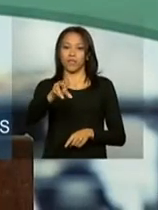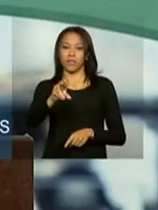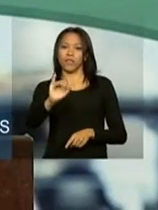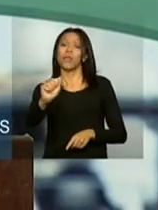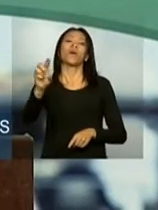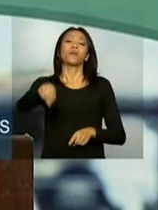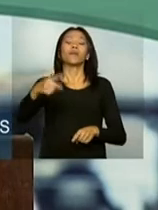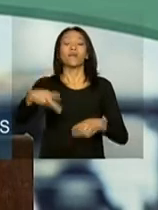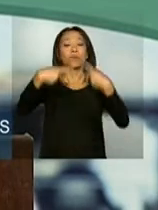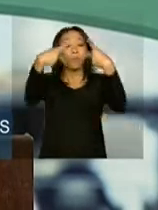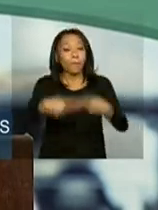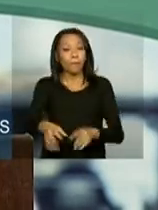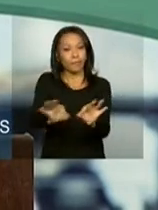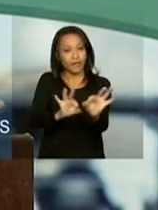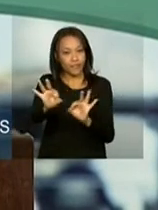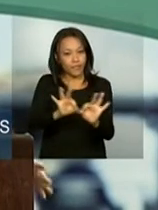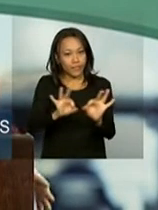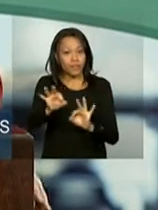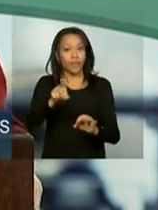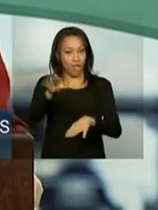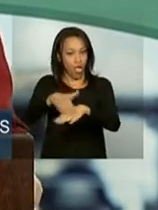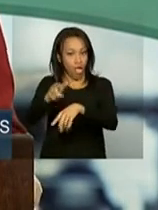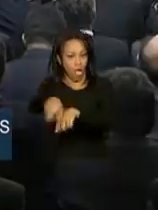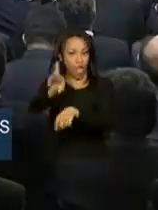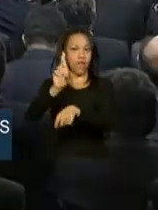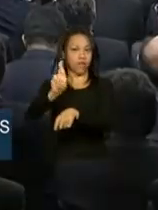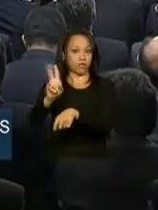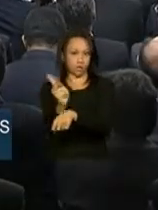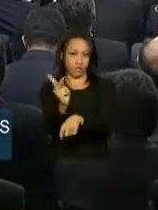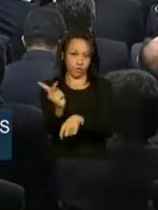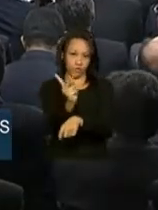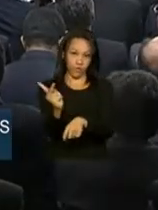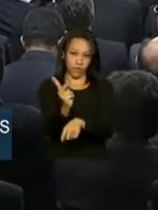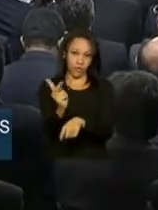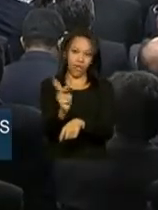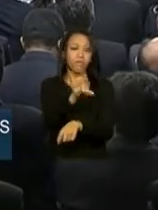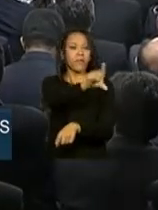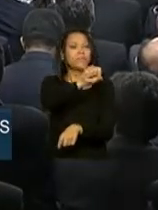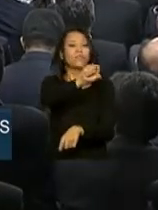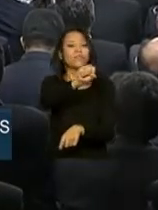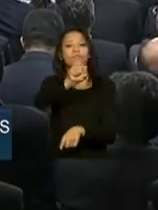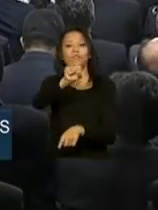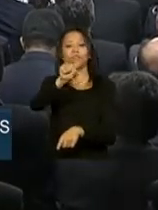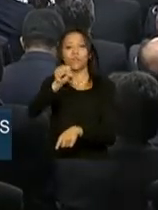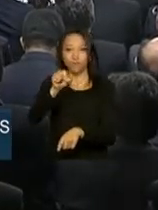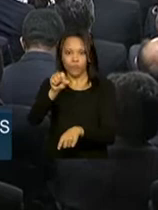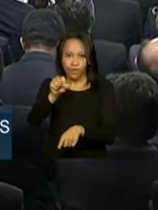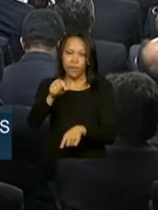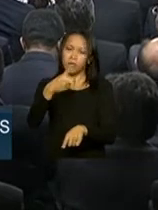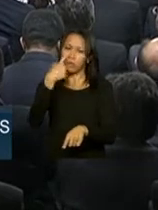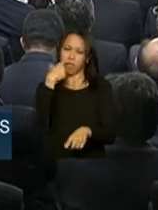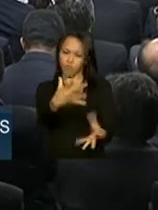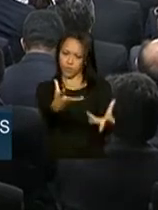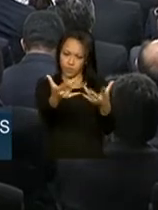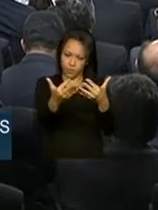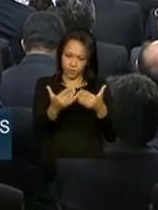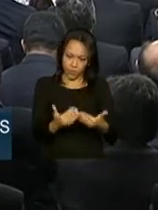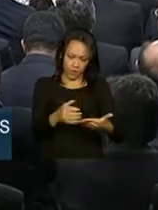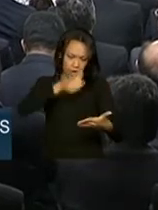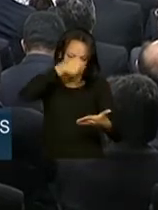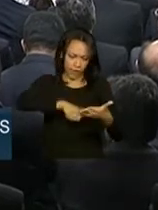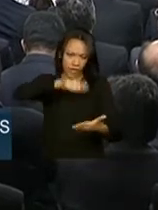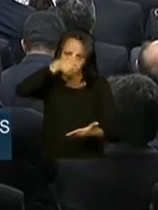Planejamento e Orçamento e Gestão, responsáveis pela seleção, pela avaliação